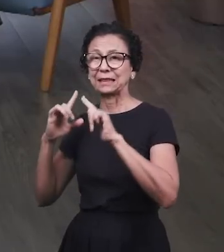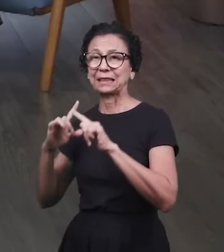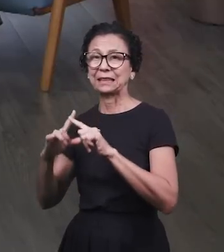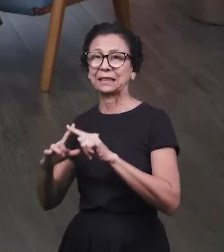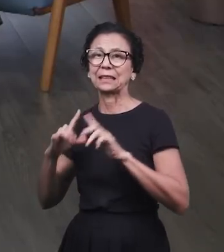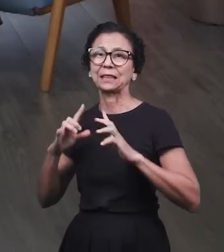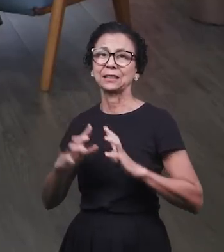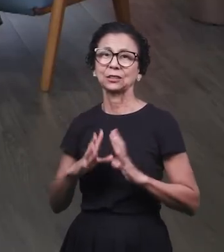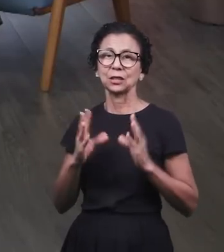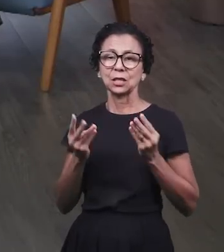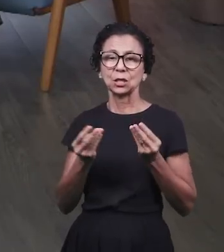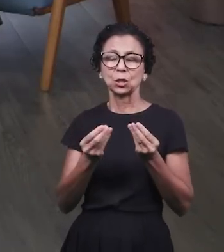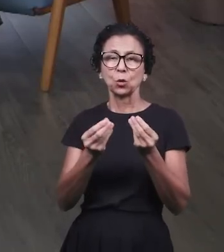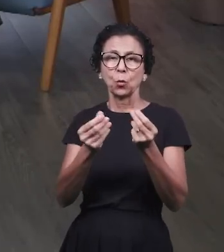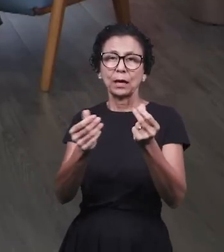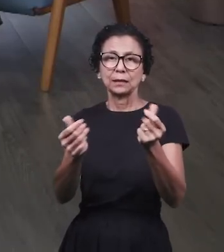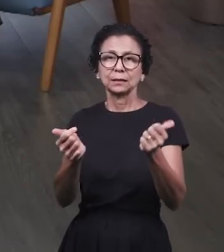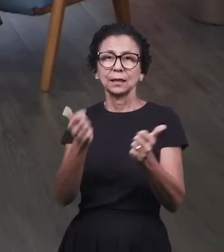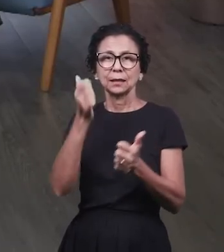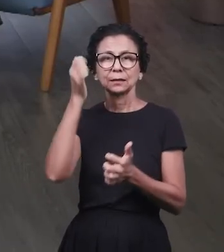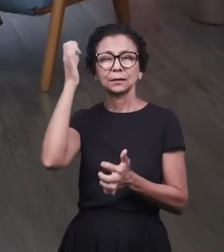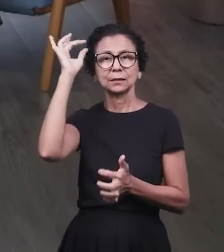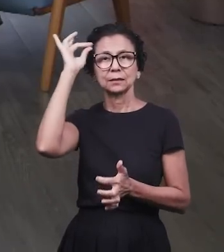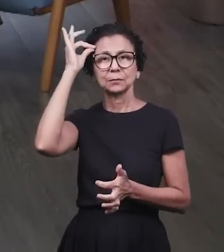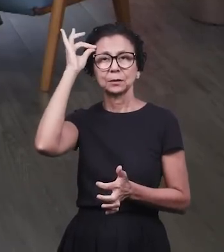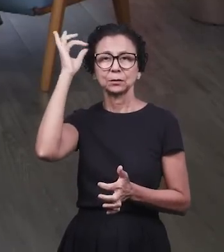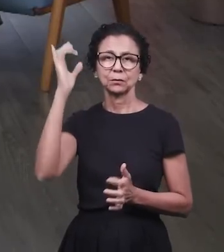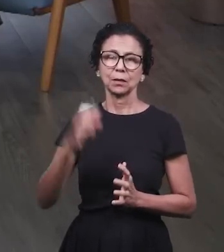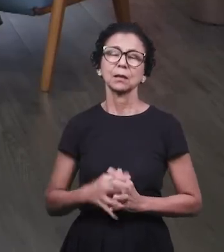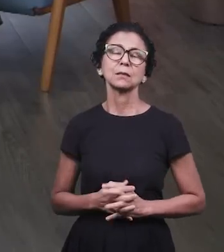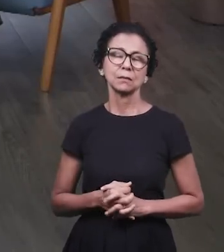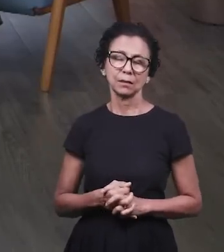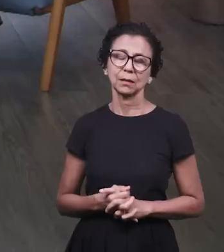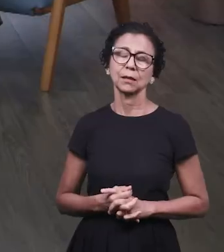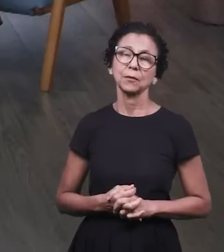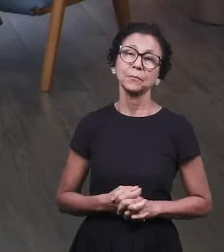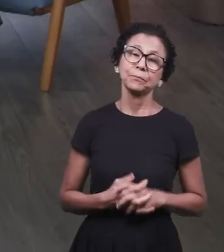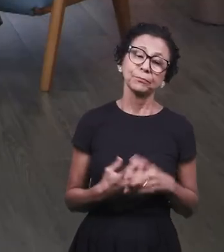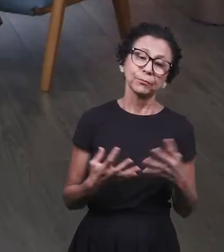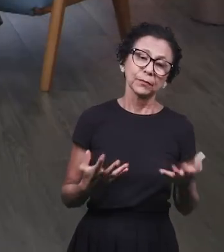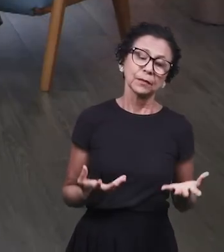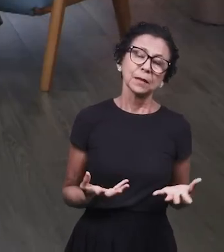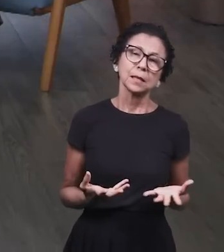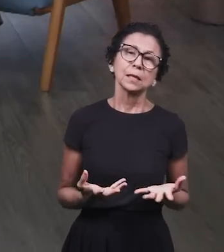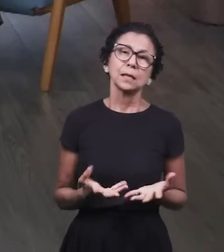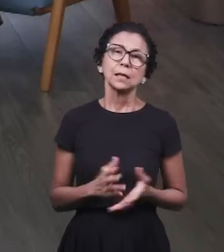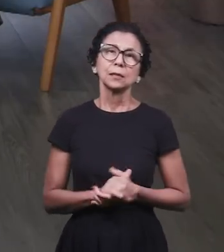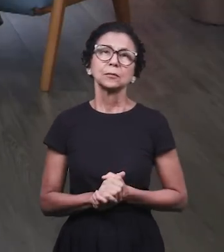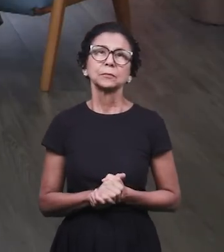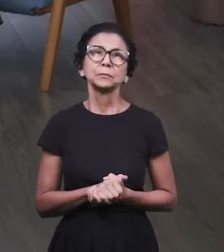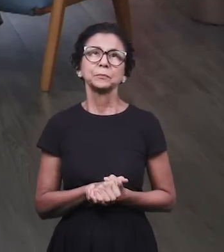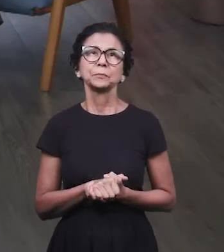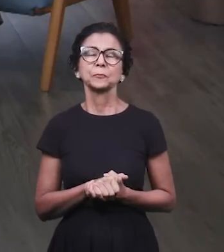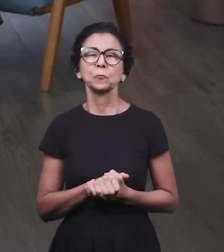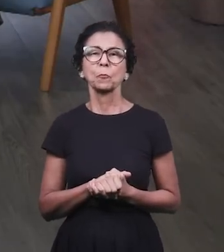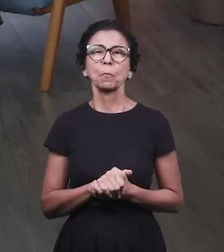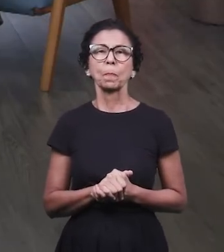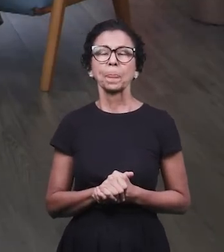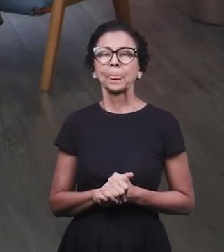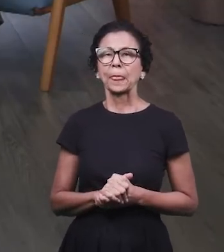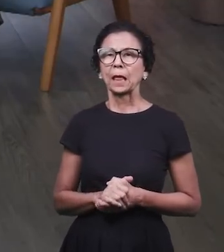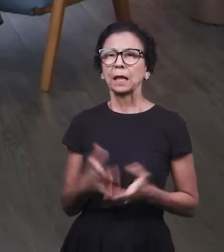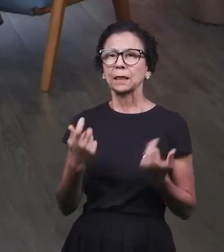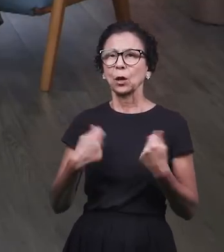as virtudes espirituais. Glória a Deus. Não é? É aquilo que independe de conhecimento